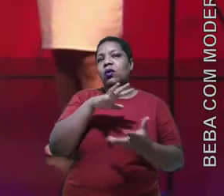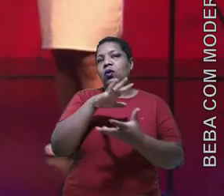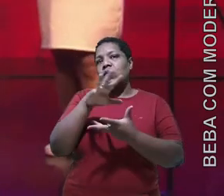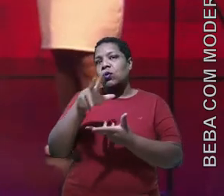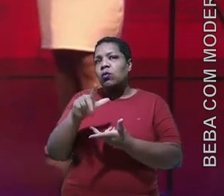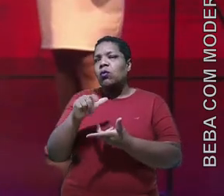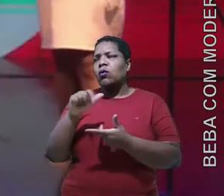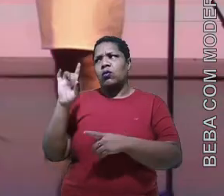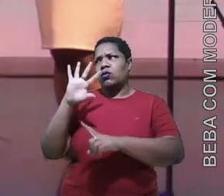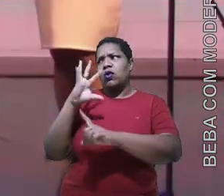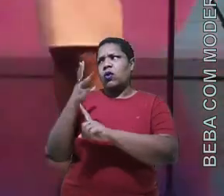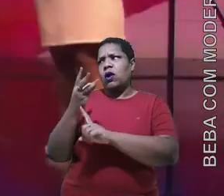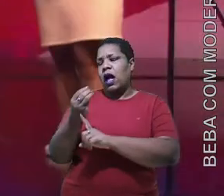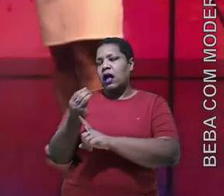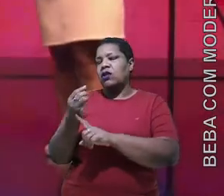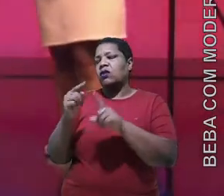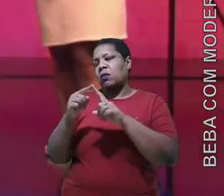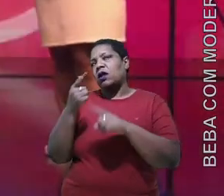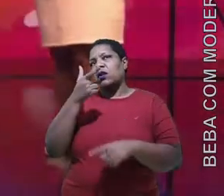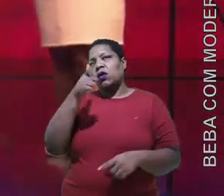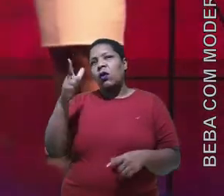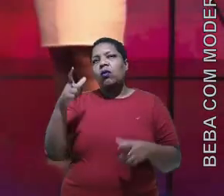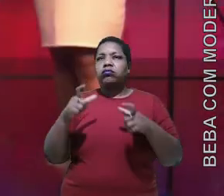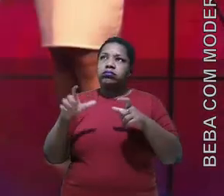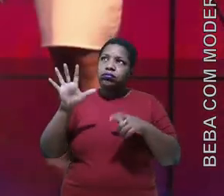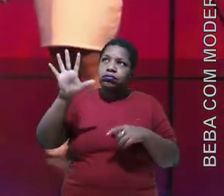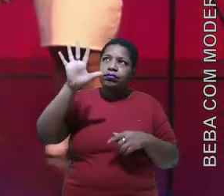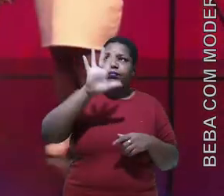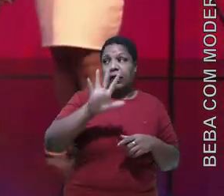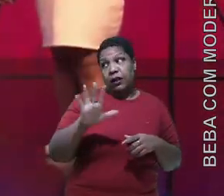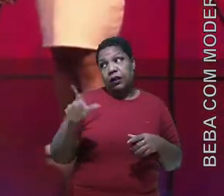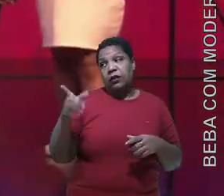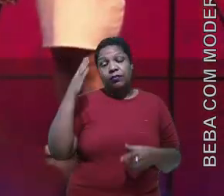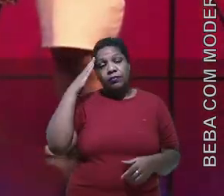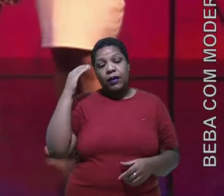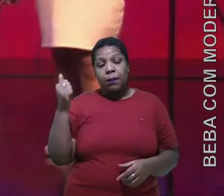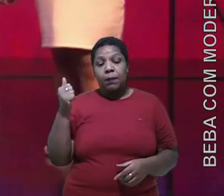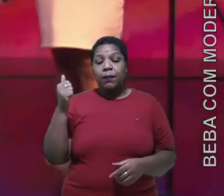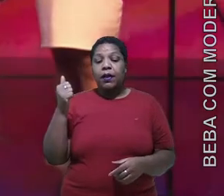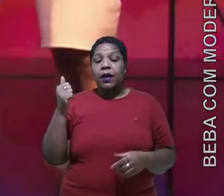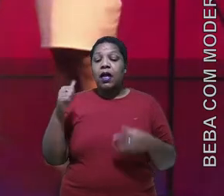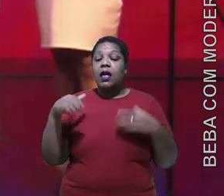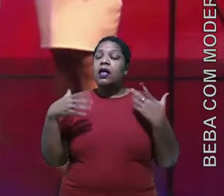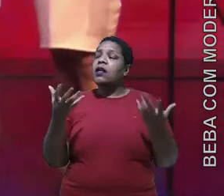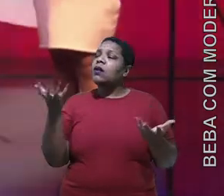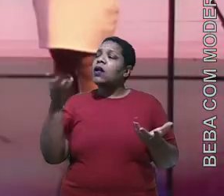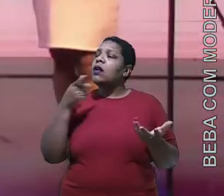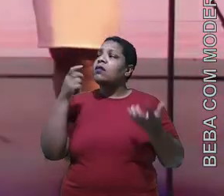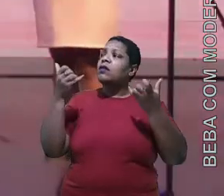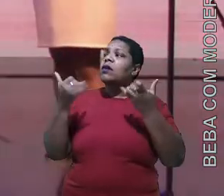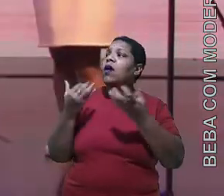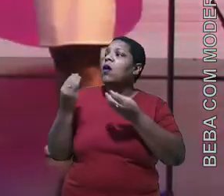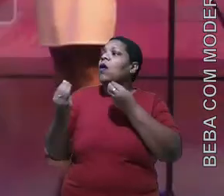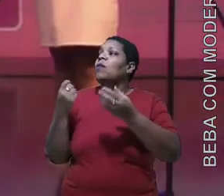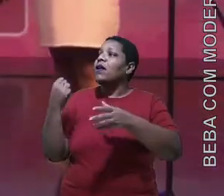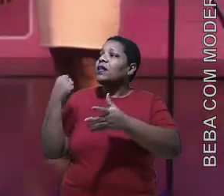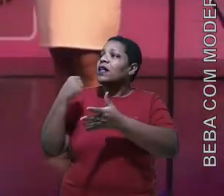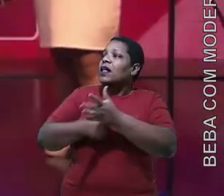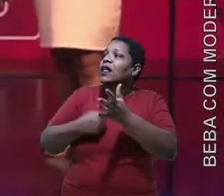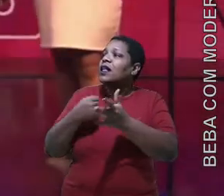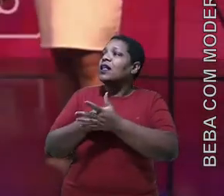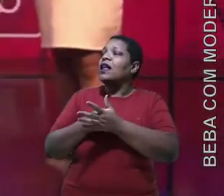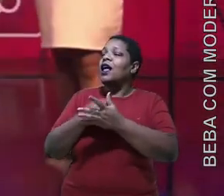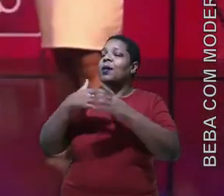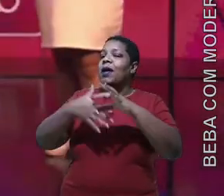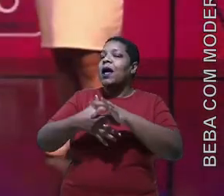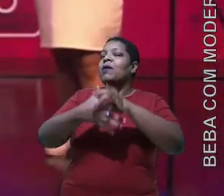arte mas em outros em outros Campos também outros âmbitos né então eu queria que você Contasse um pouco como se dá essa batalha pelo